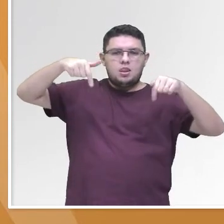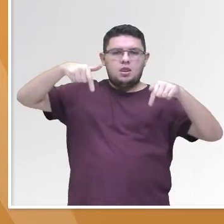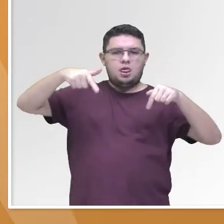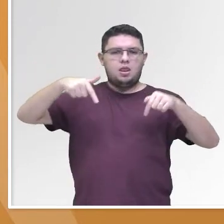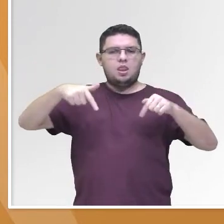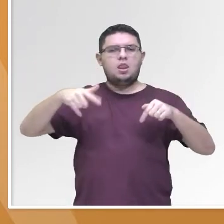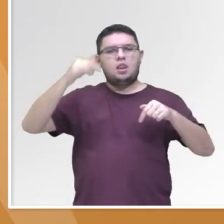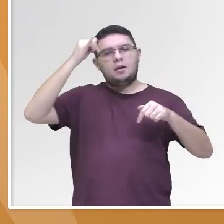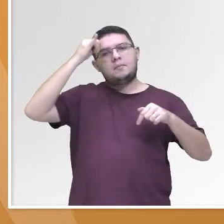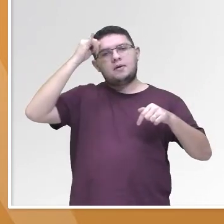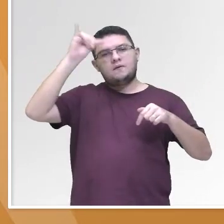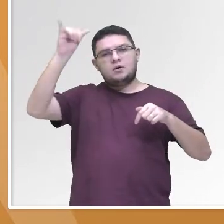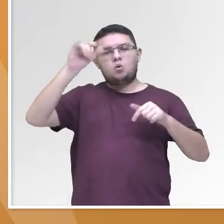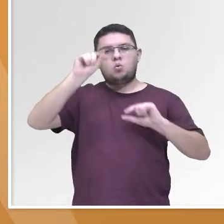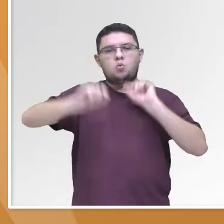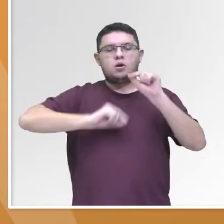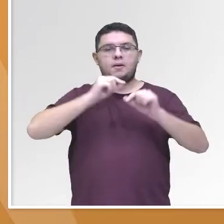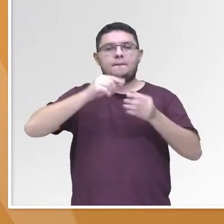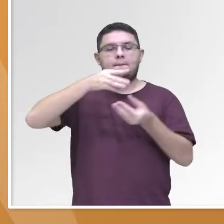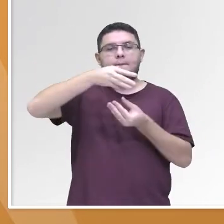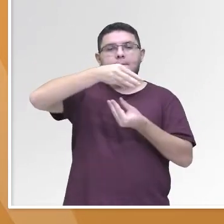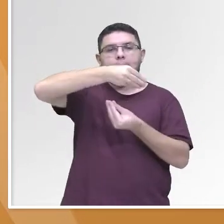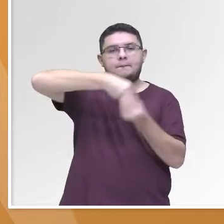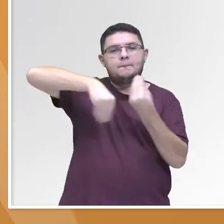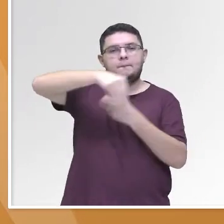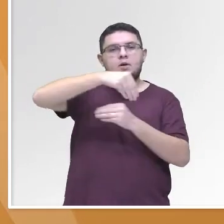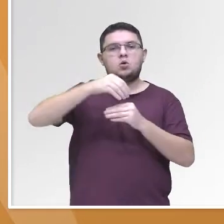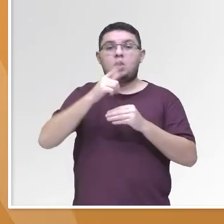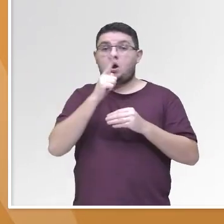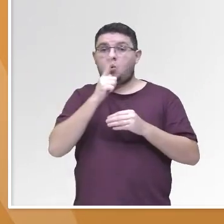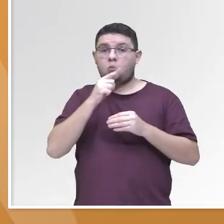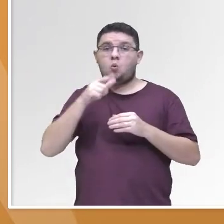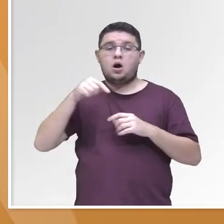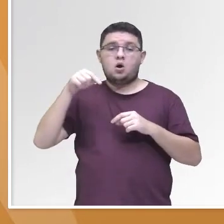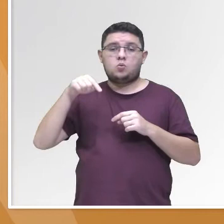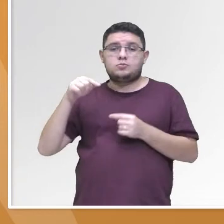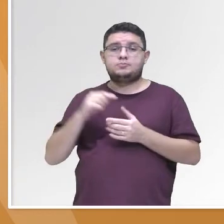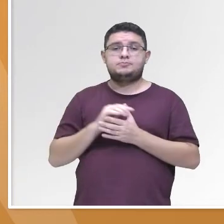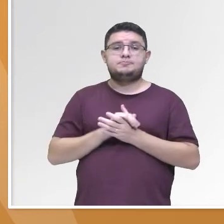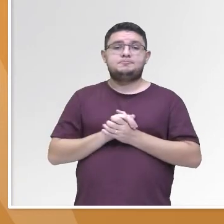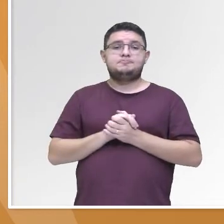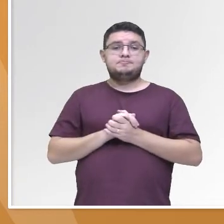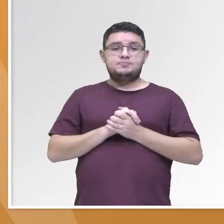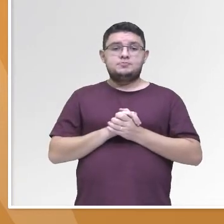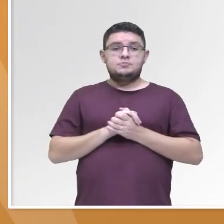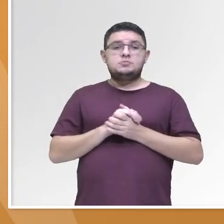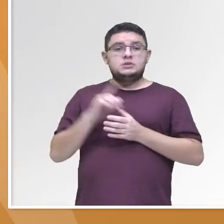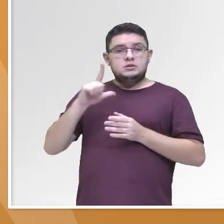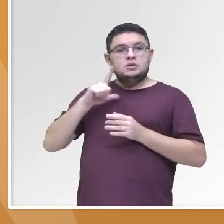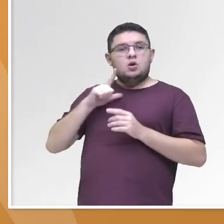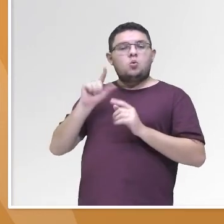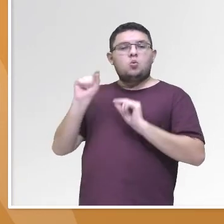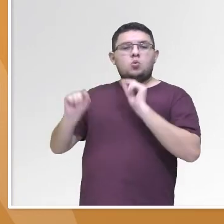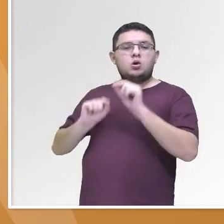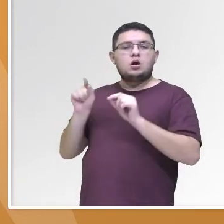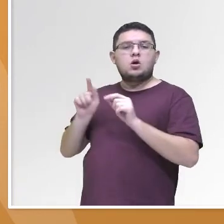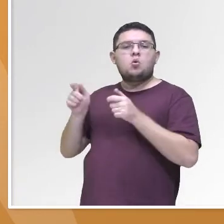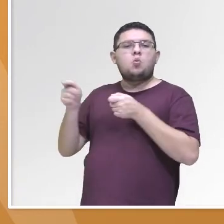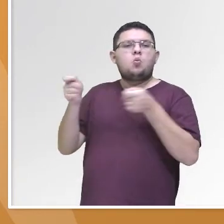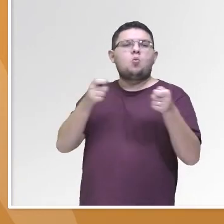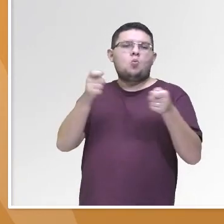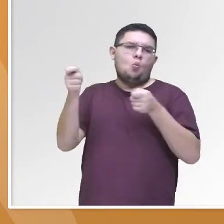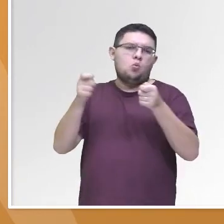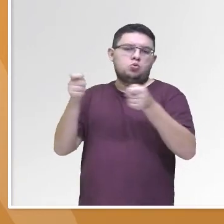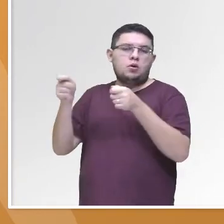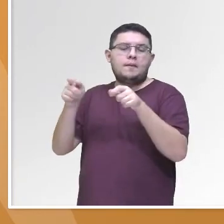lençol freático, né? Então a gente tem toda essa estrutura no aterro controlado, né? Mas acaba com que